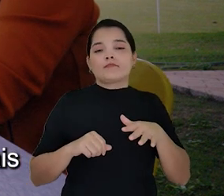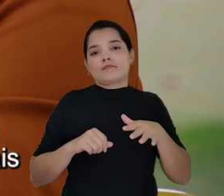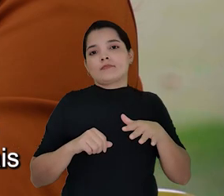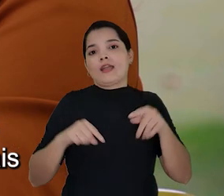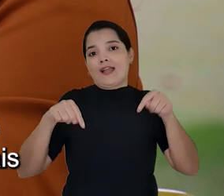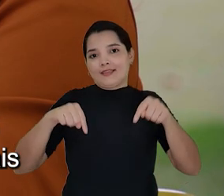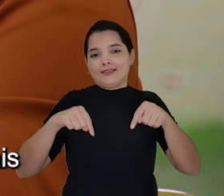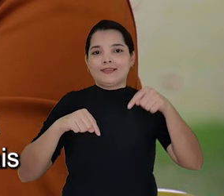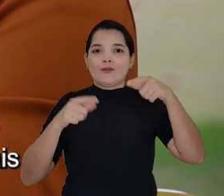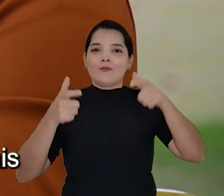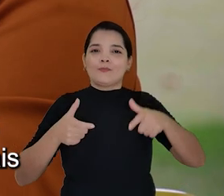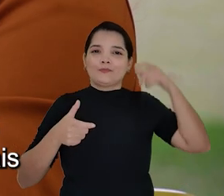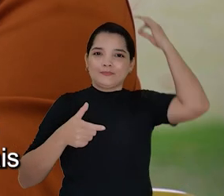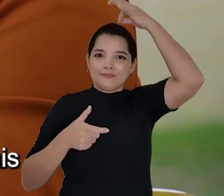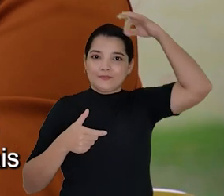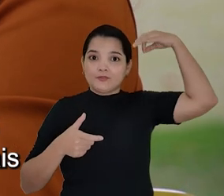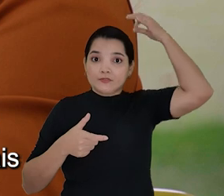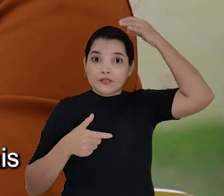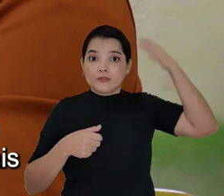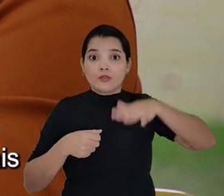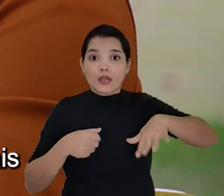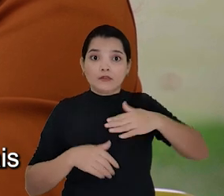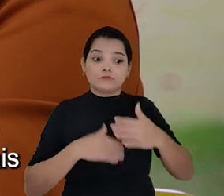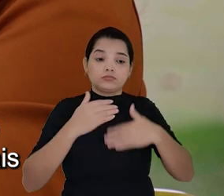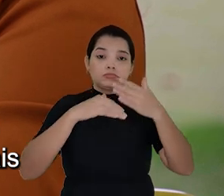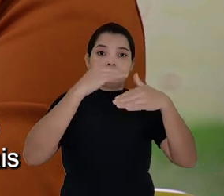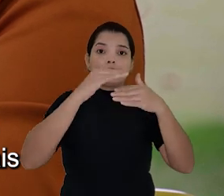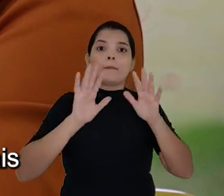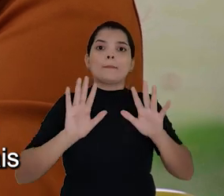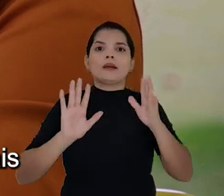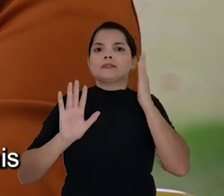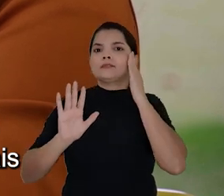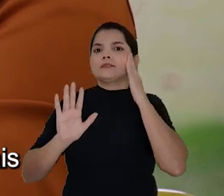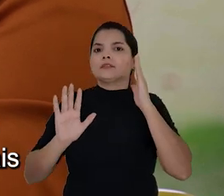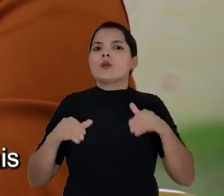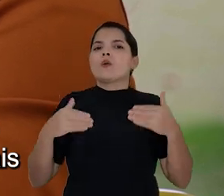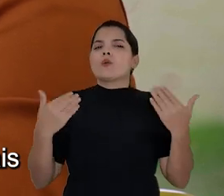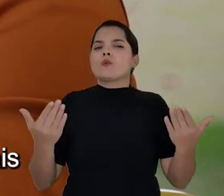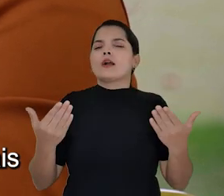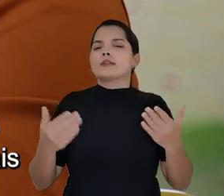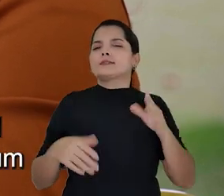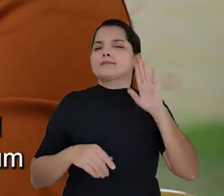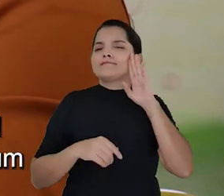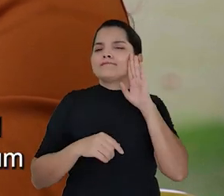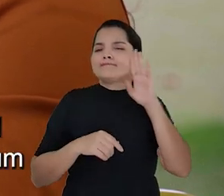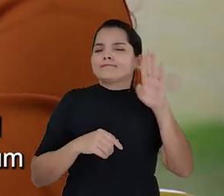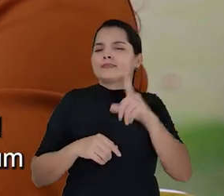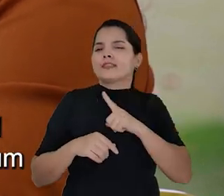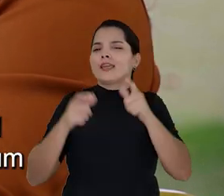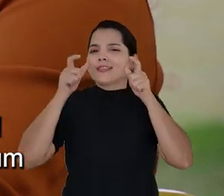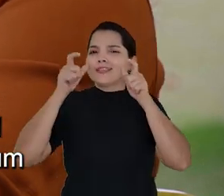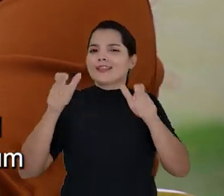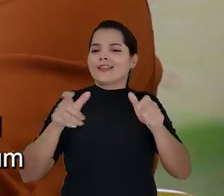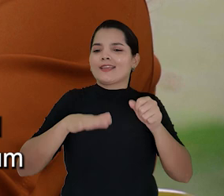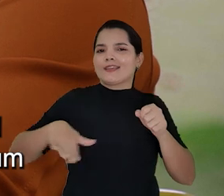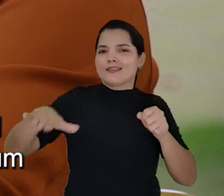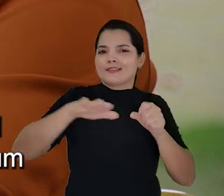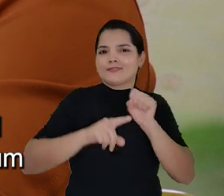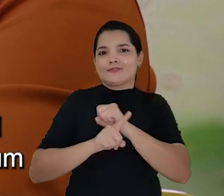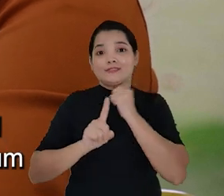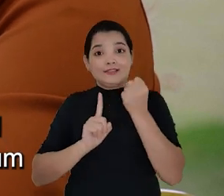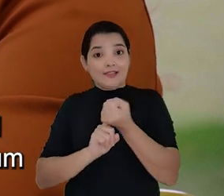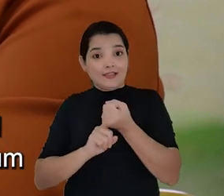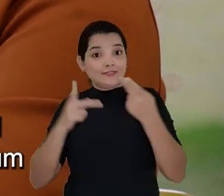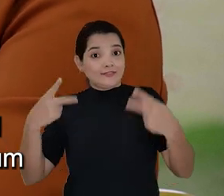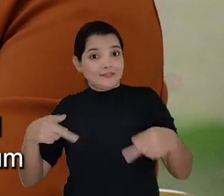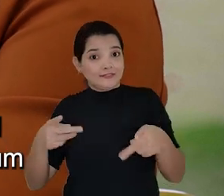desenvolvidas aqui no Espírito Santo é importante entender Quais são as vocações e quais são as áreas de interesse que a